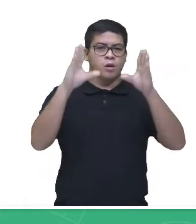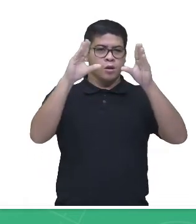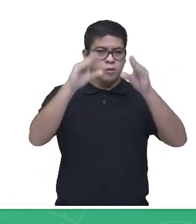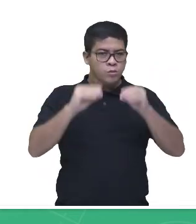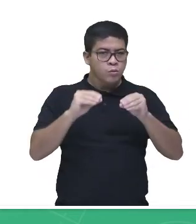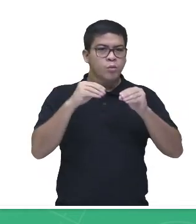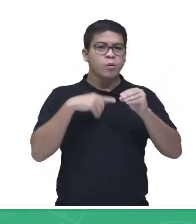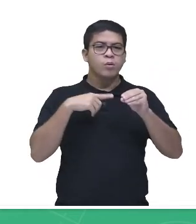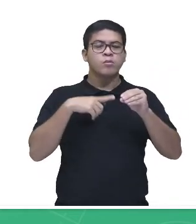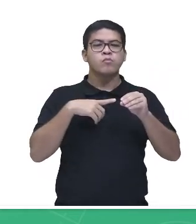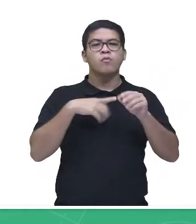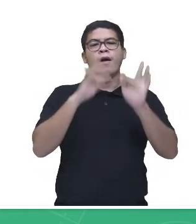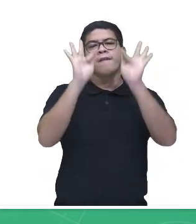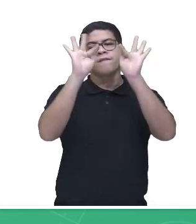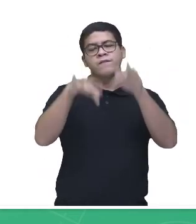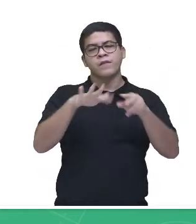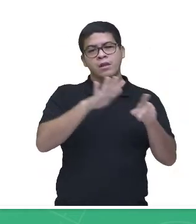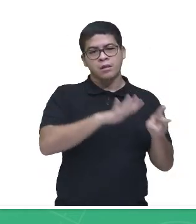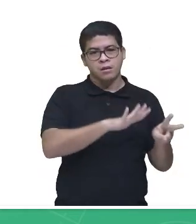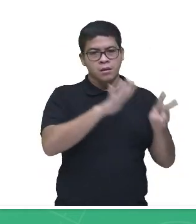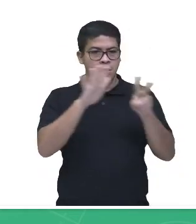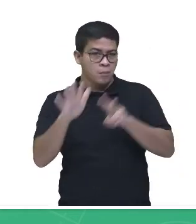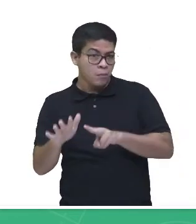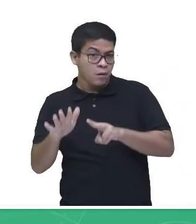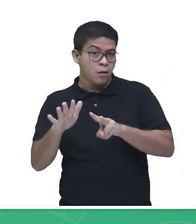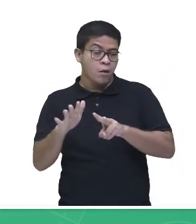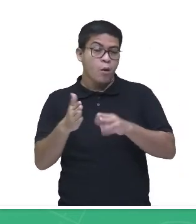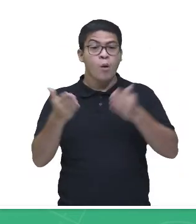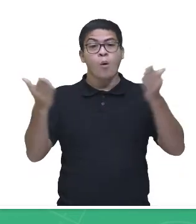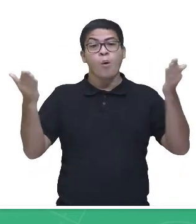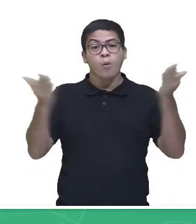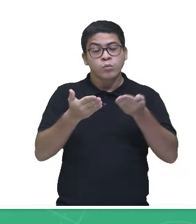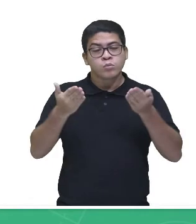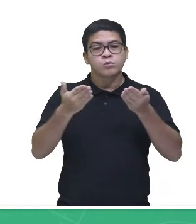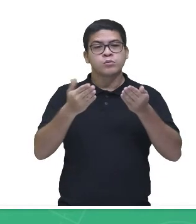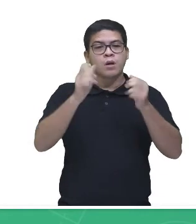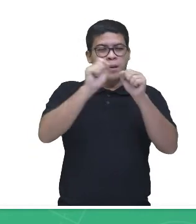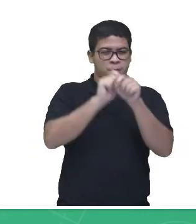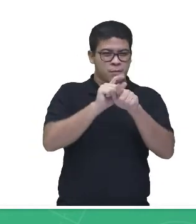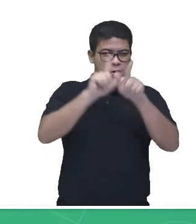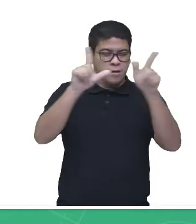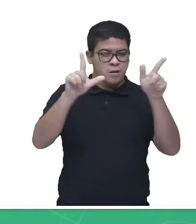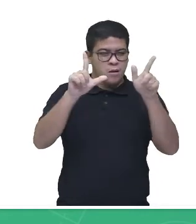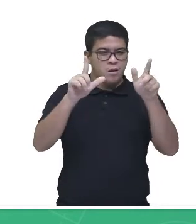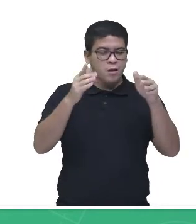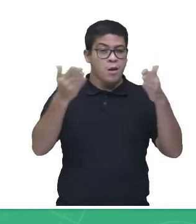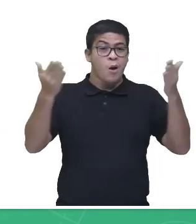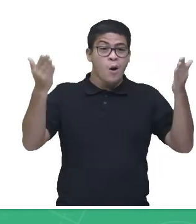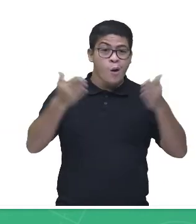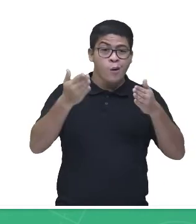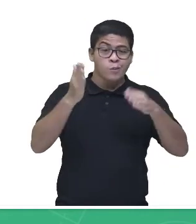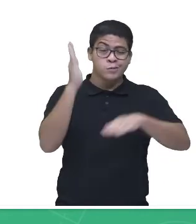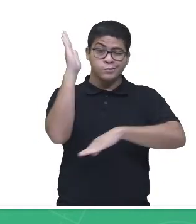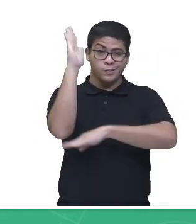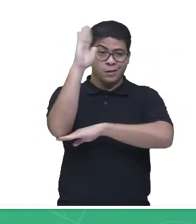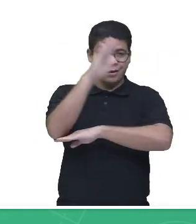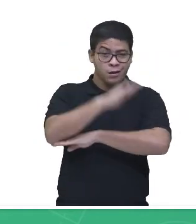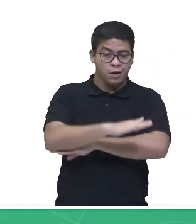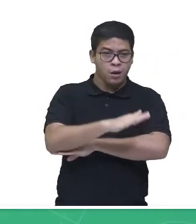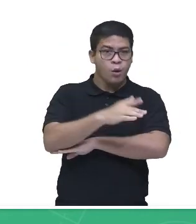dia, este fim de semana. Hoy por la mañana, hoy por la tarde, ayer